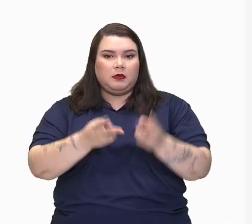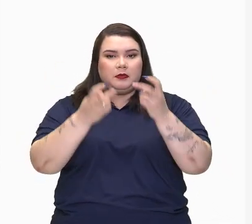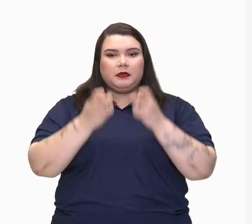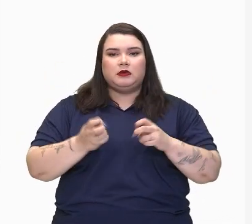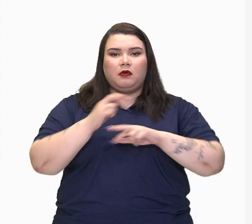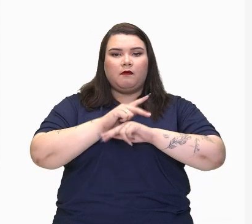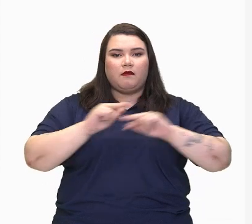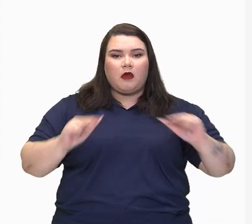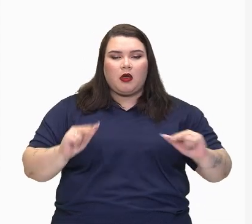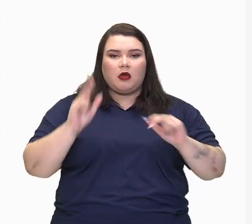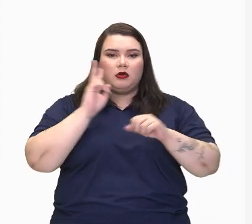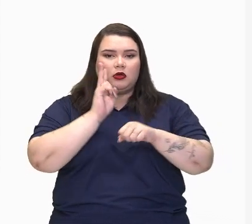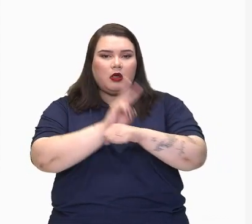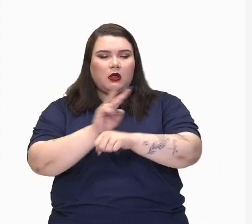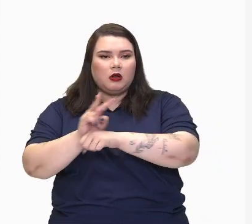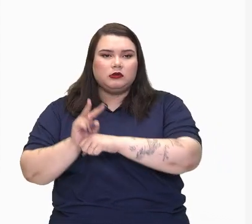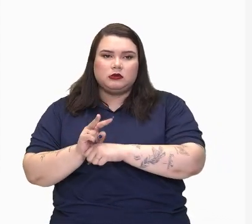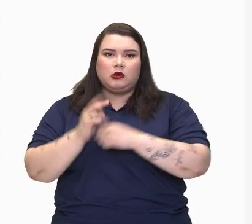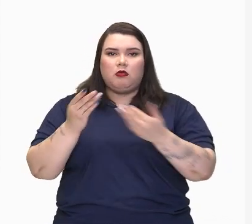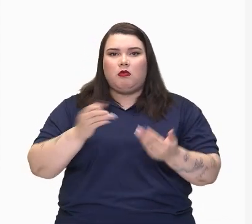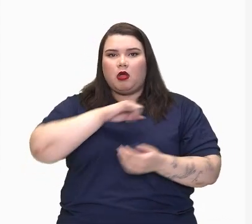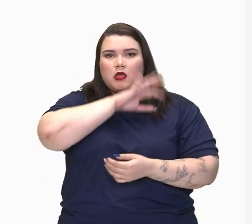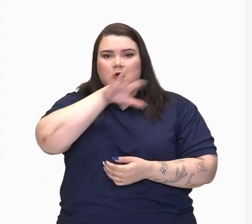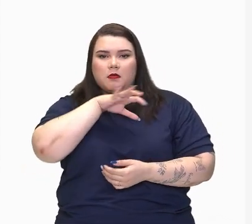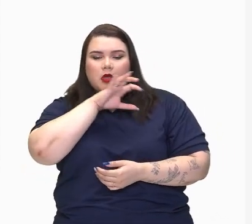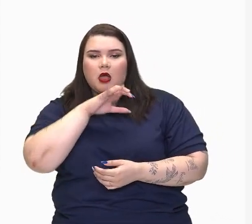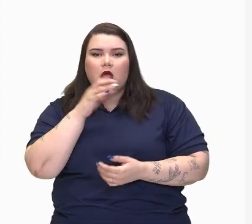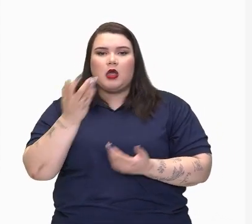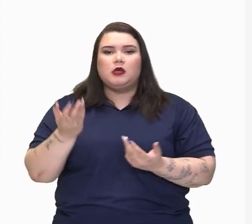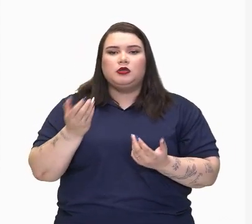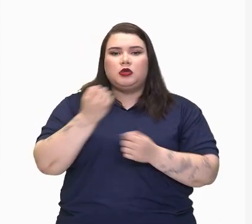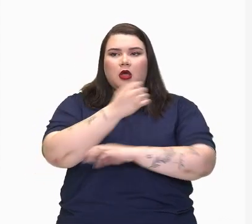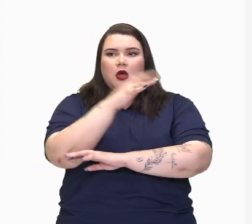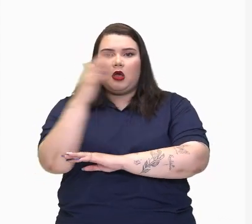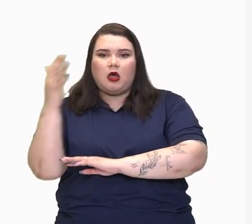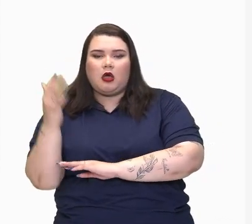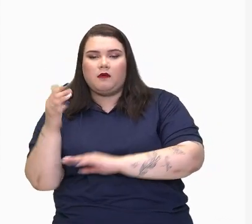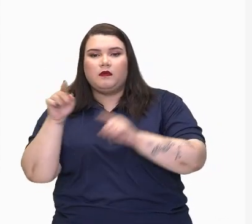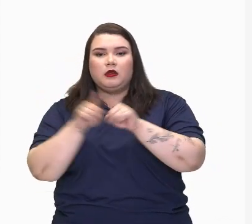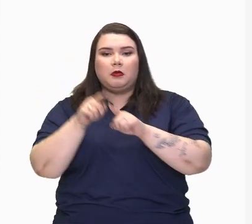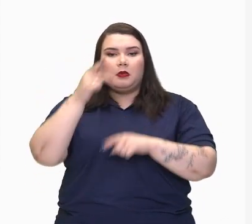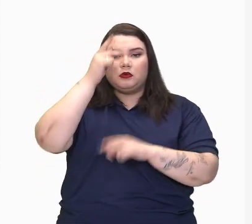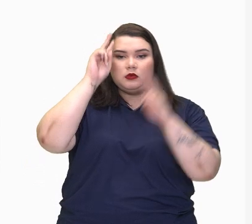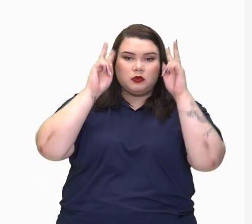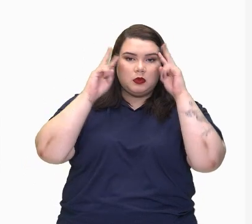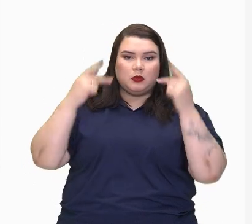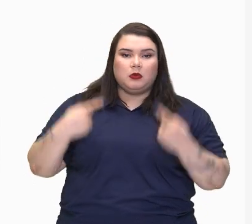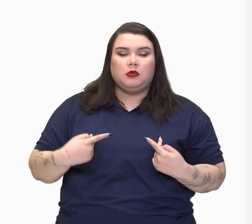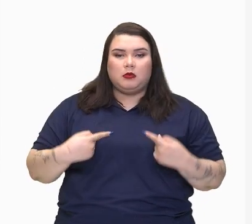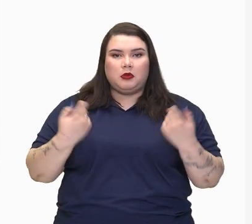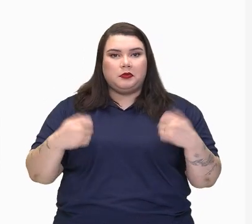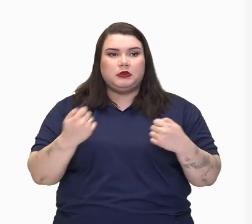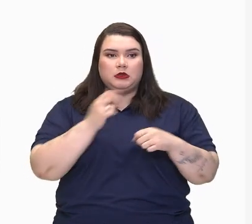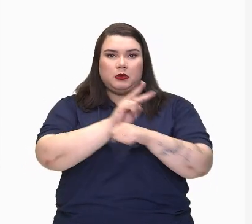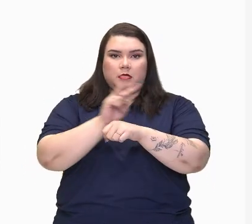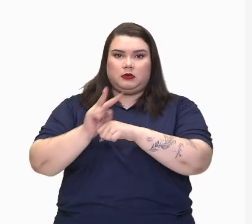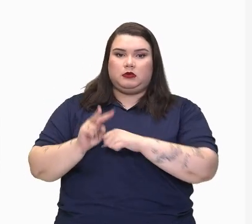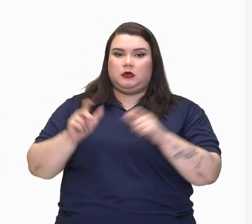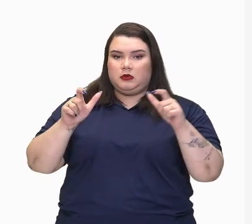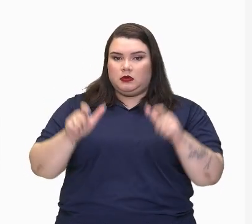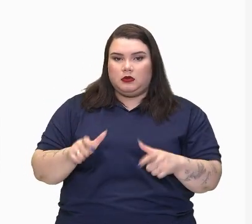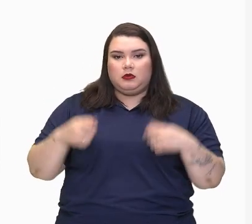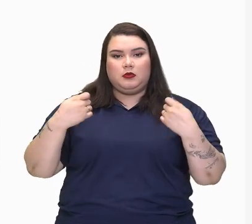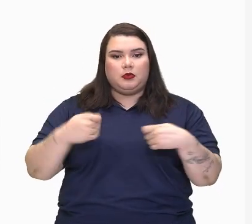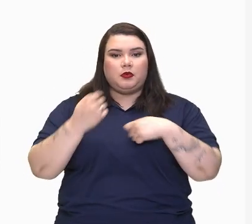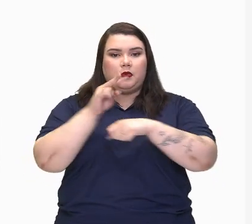população local. Temos uma pequena indígena ali, né, para chamar a atenção do que você precisa preservar. Vamos cuidar da